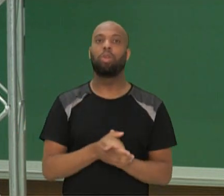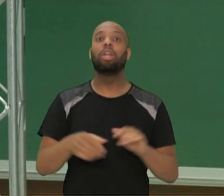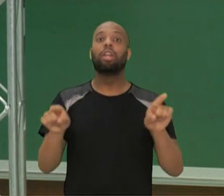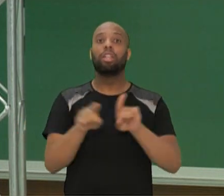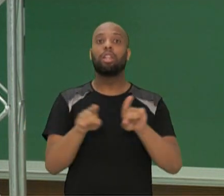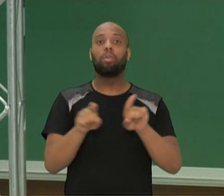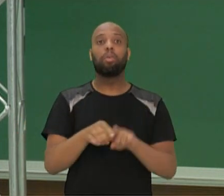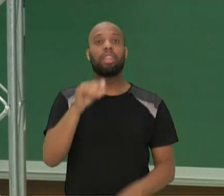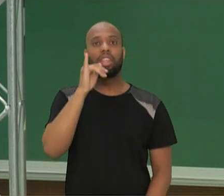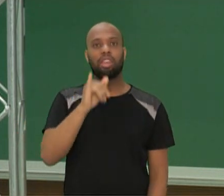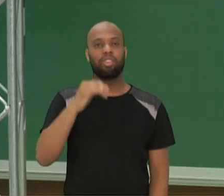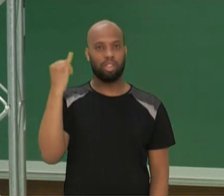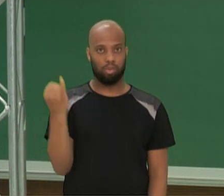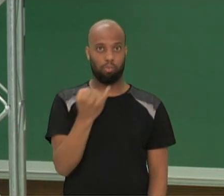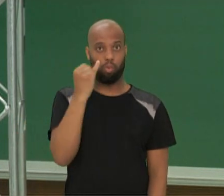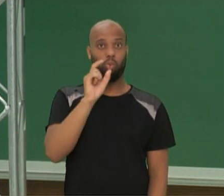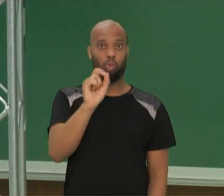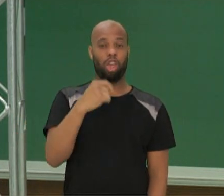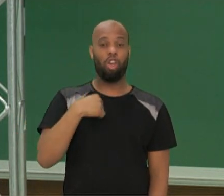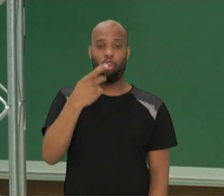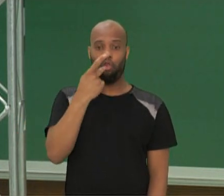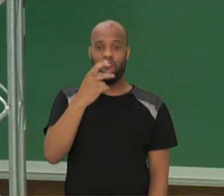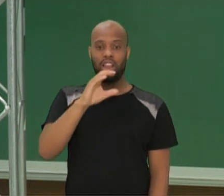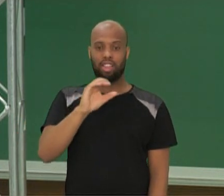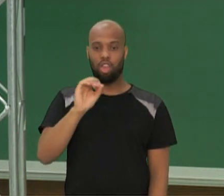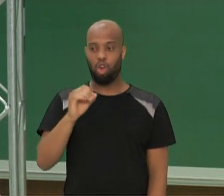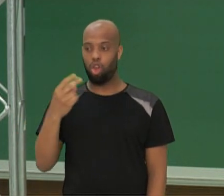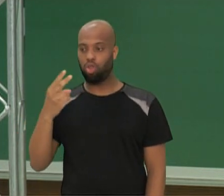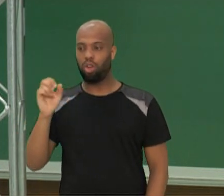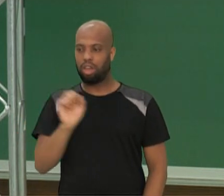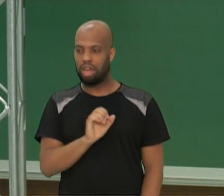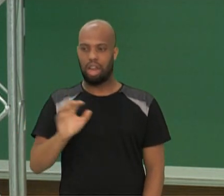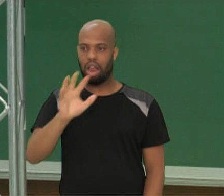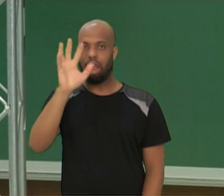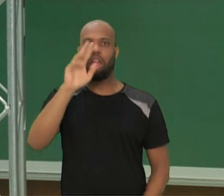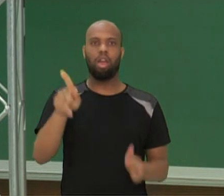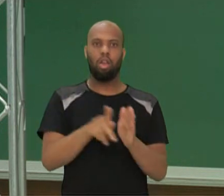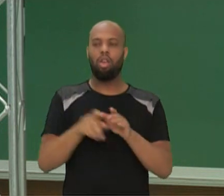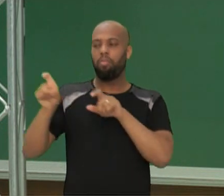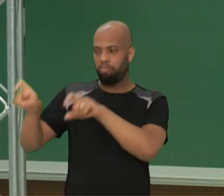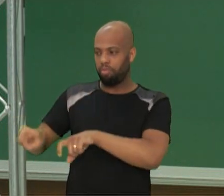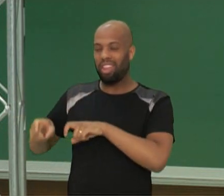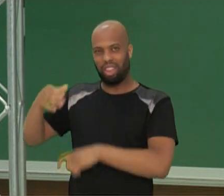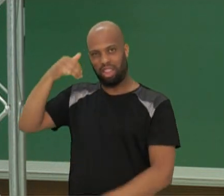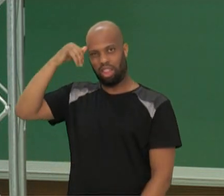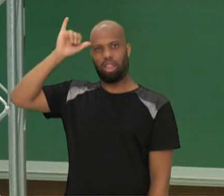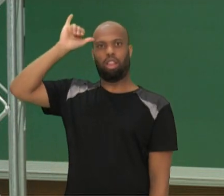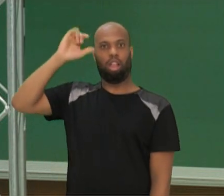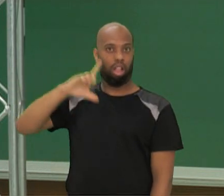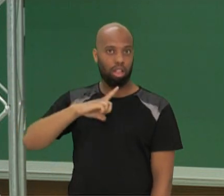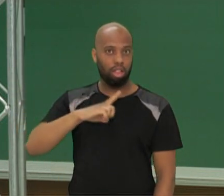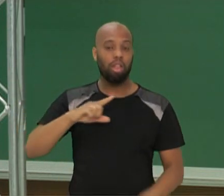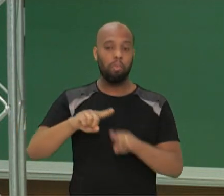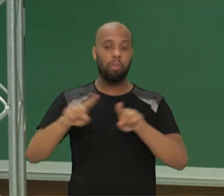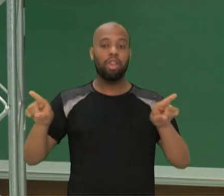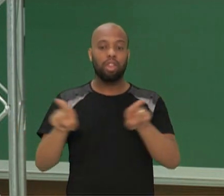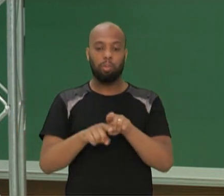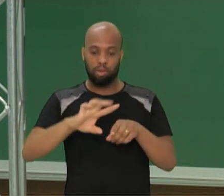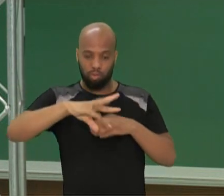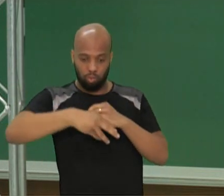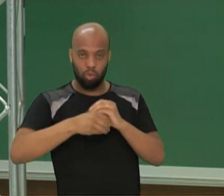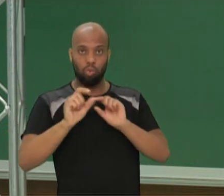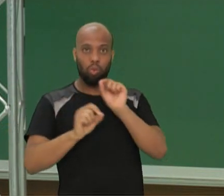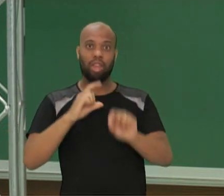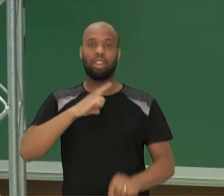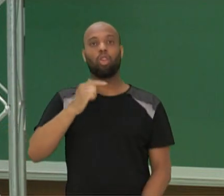aqui que, quando falei da emissão de dióxido de carbono, no caso da pecuária bovina, nós também temos que levar em